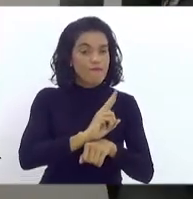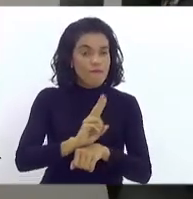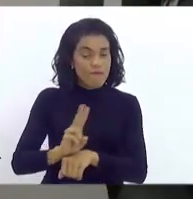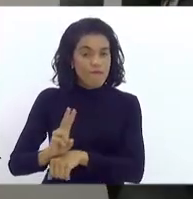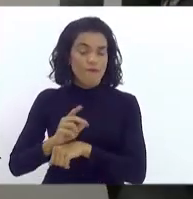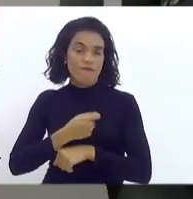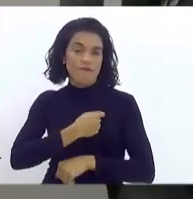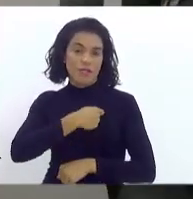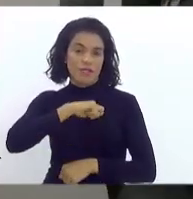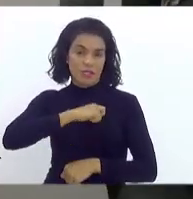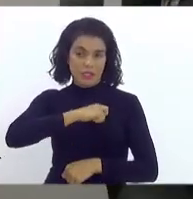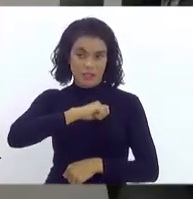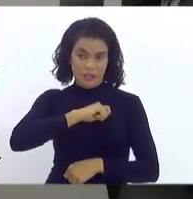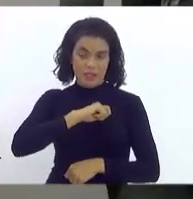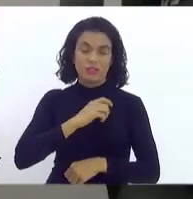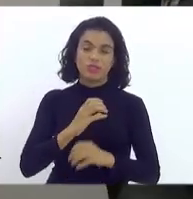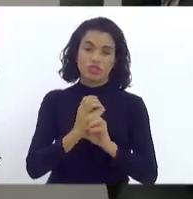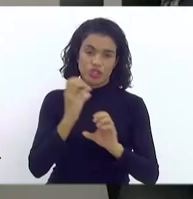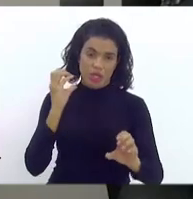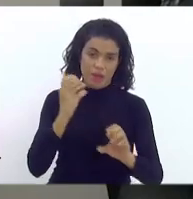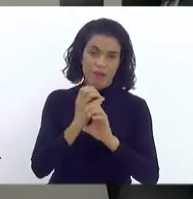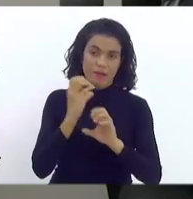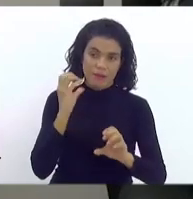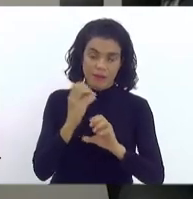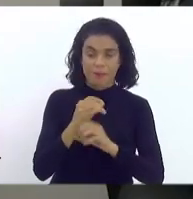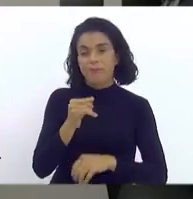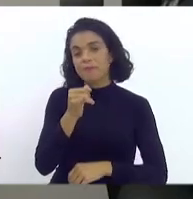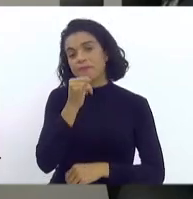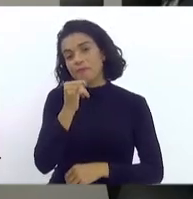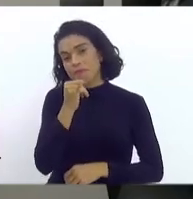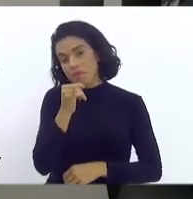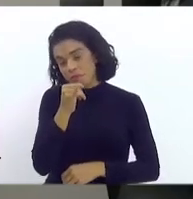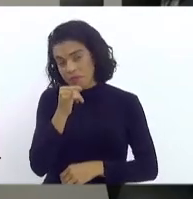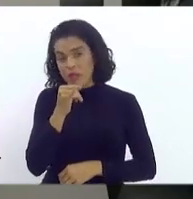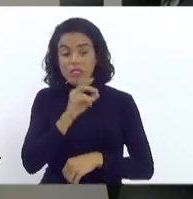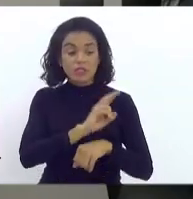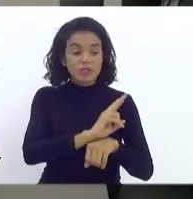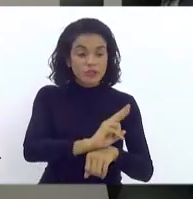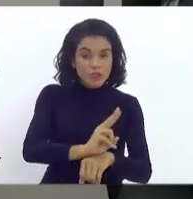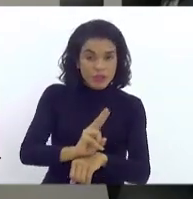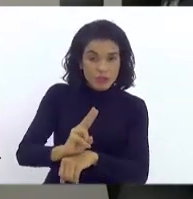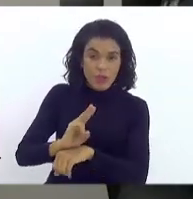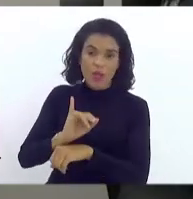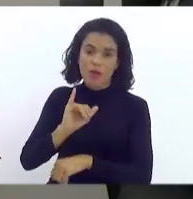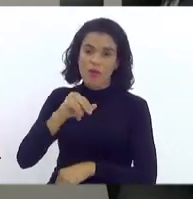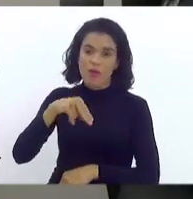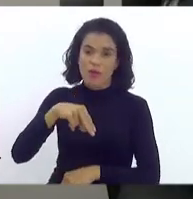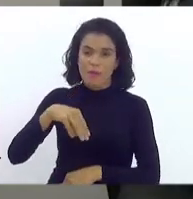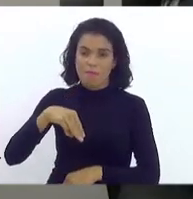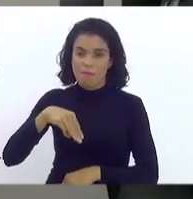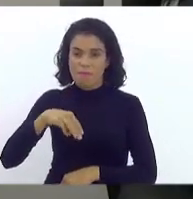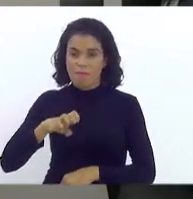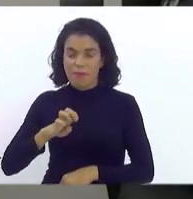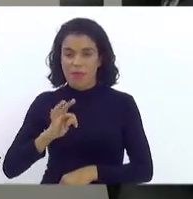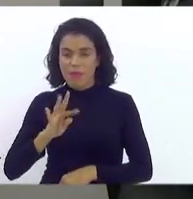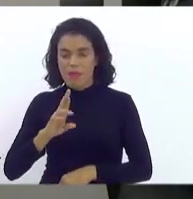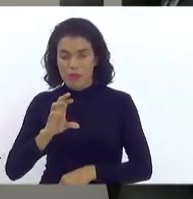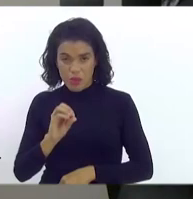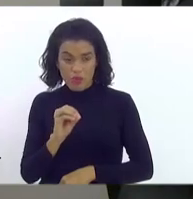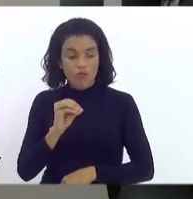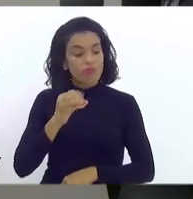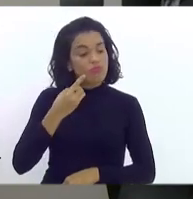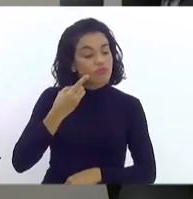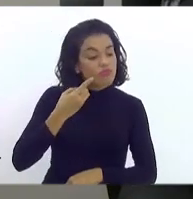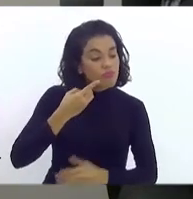que são fiscalizadas pelo CREA, e no caso de um organismo de inspeção acreditado, é o Inmetro que certifica e